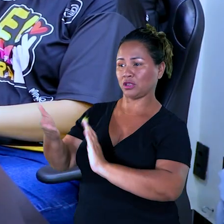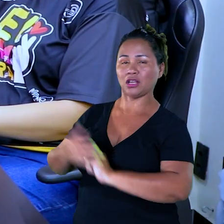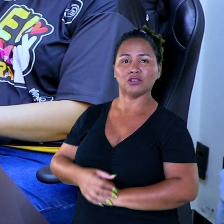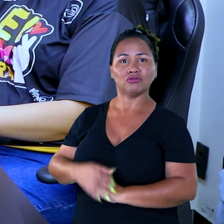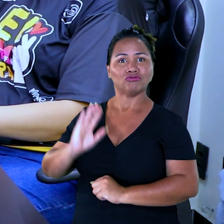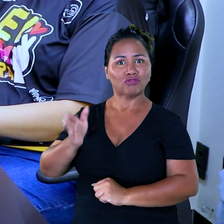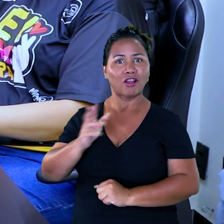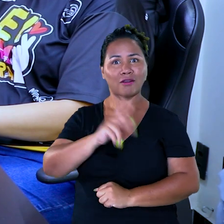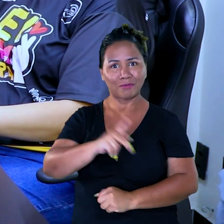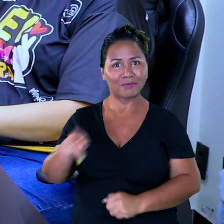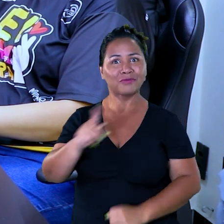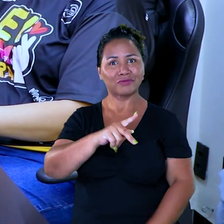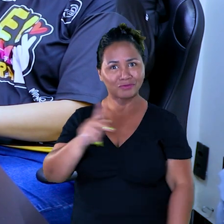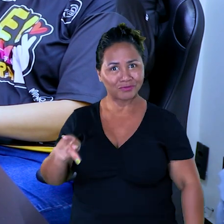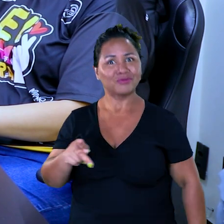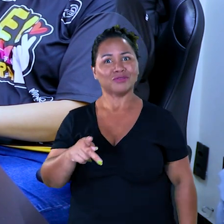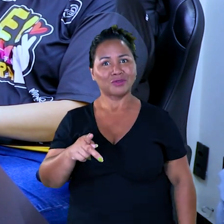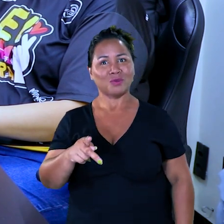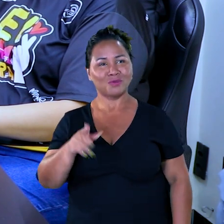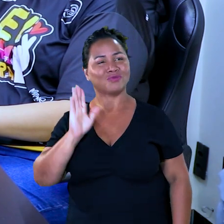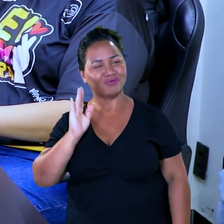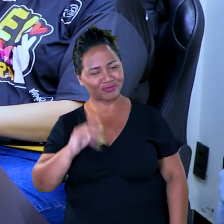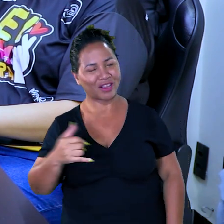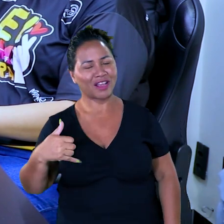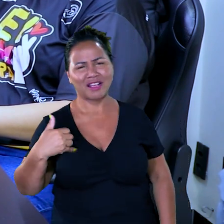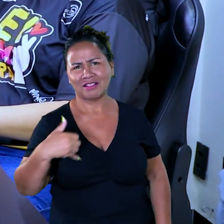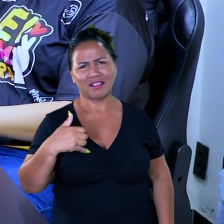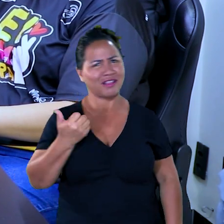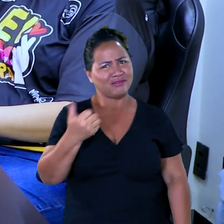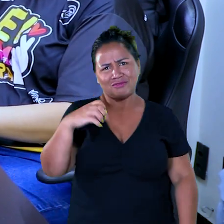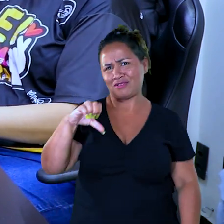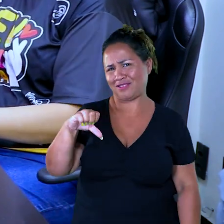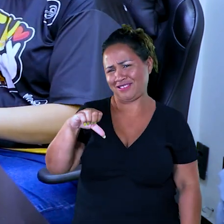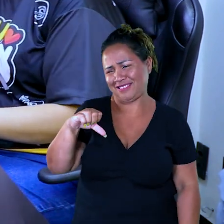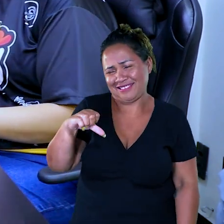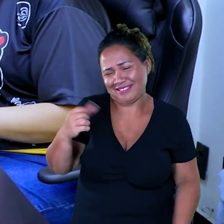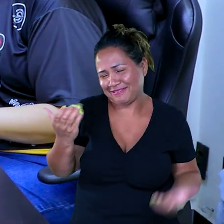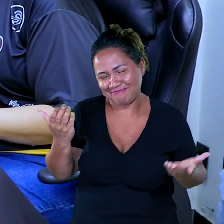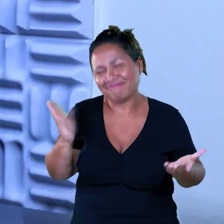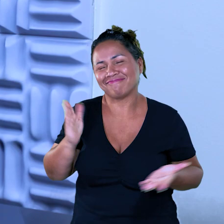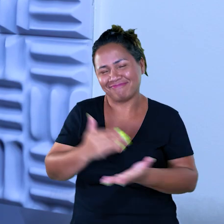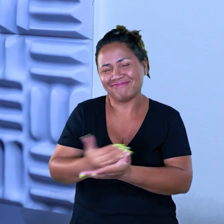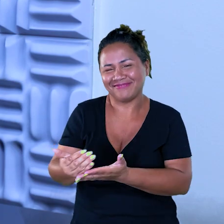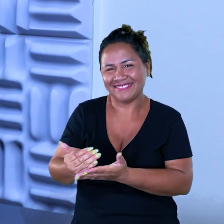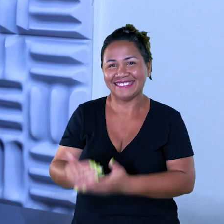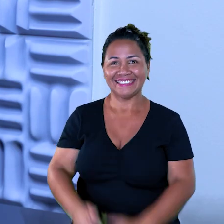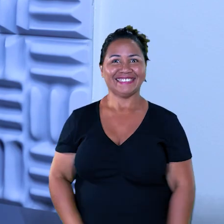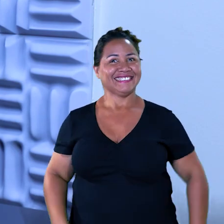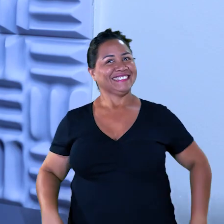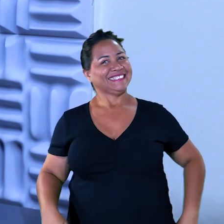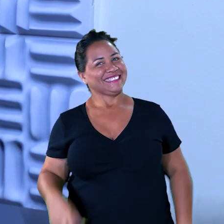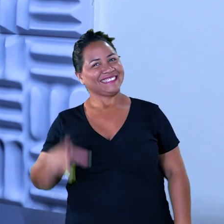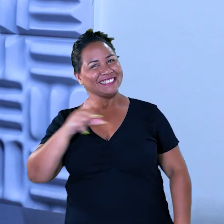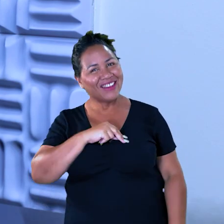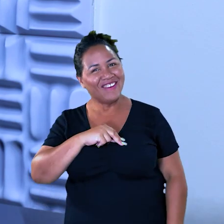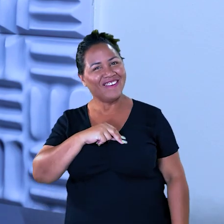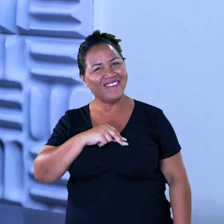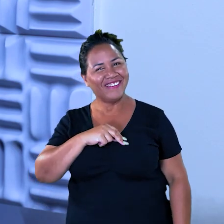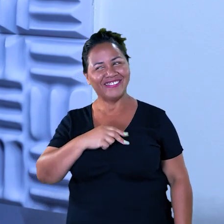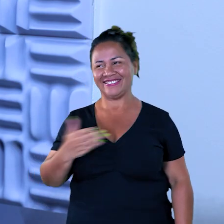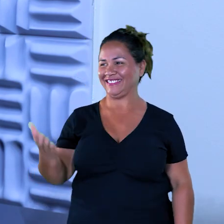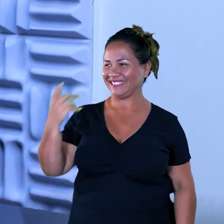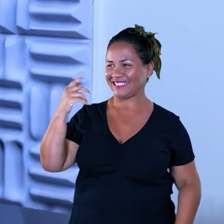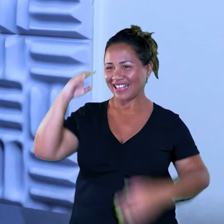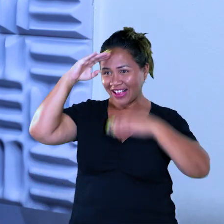começou muito nova no contrato temporário? Isso, você vai fazer só 19 anos. 19, com carinha de